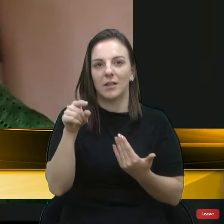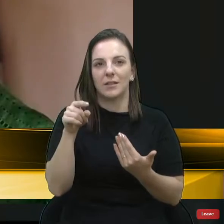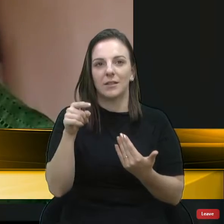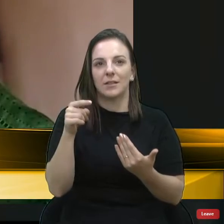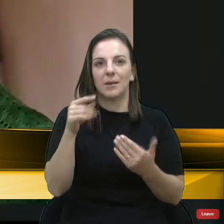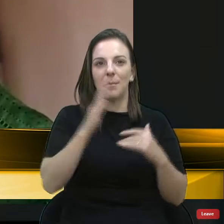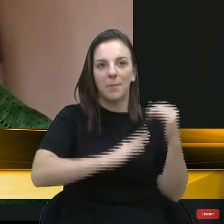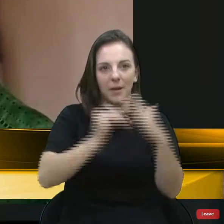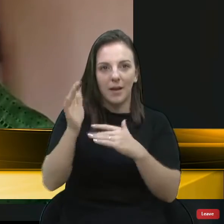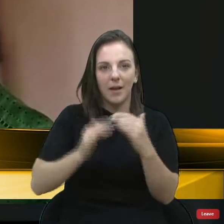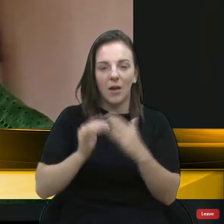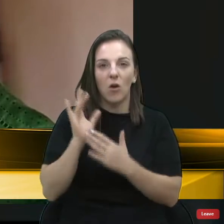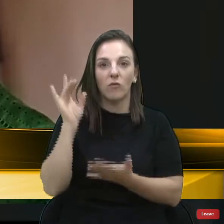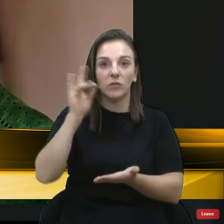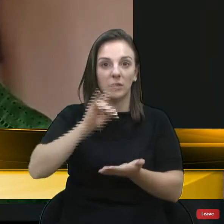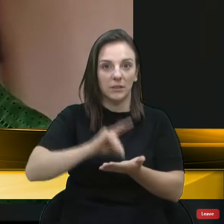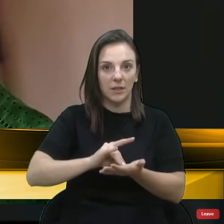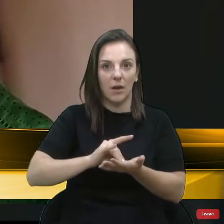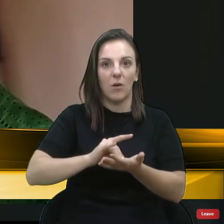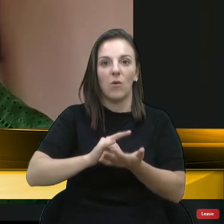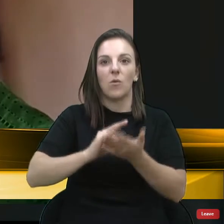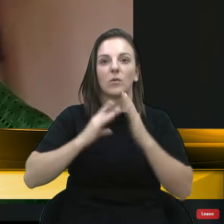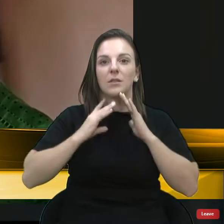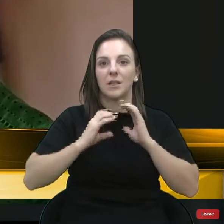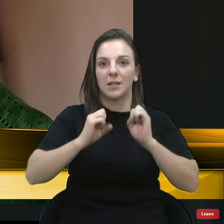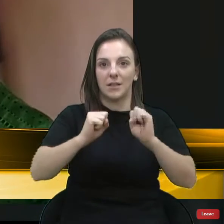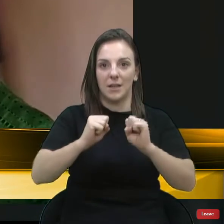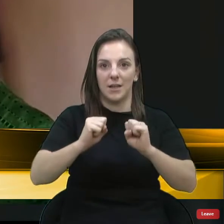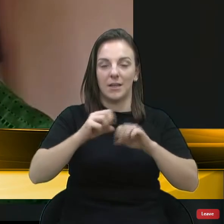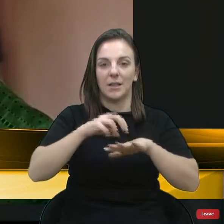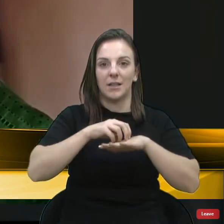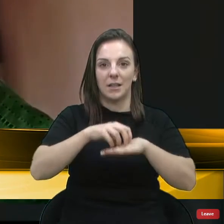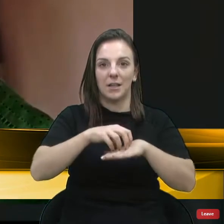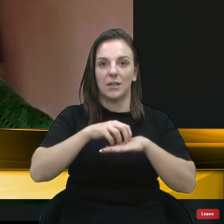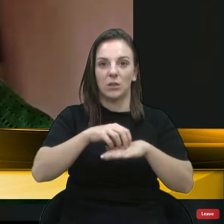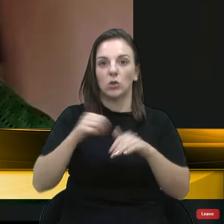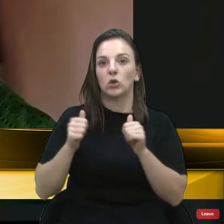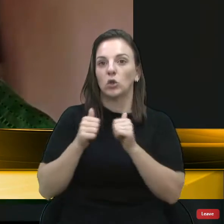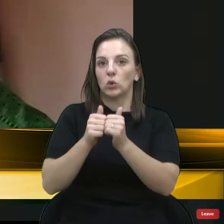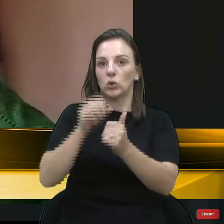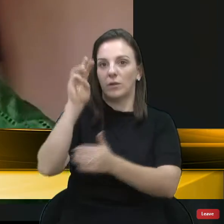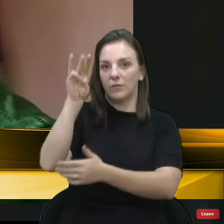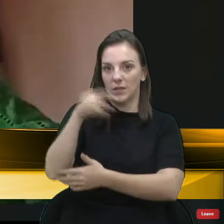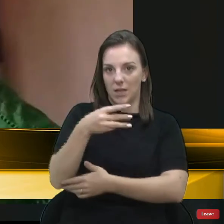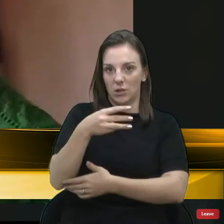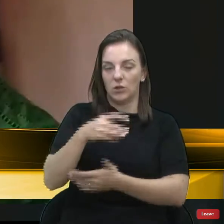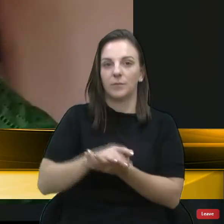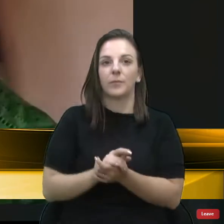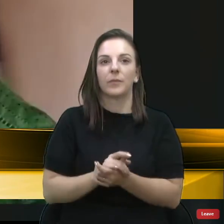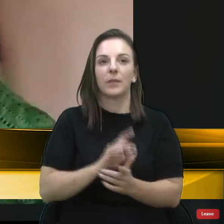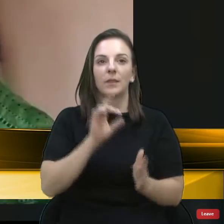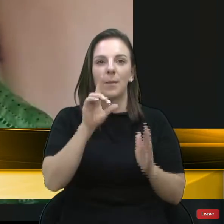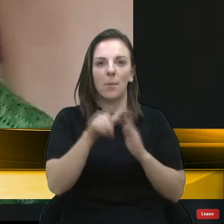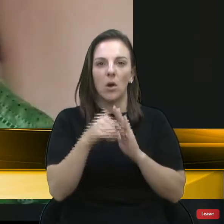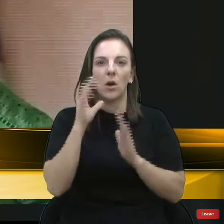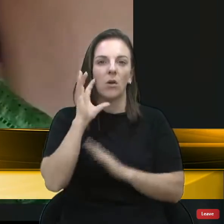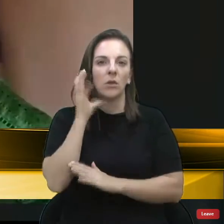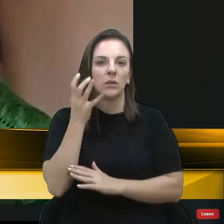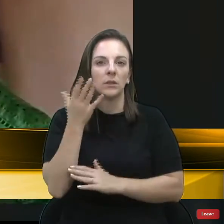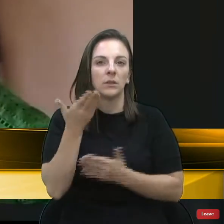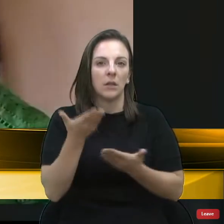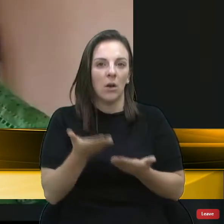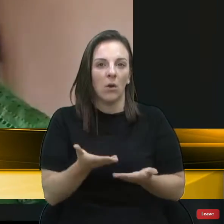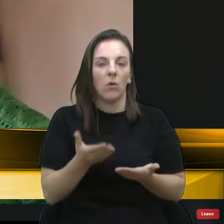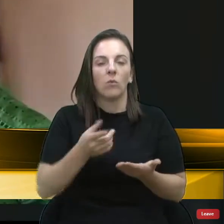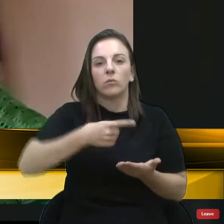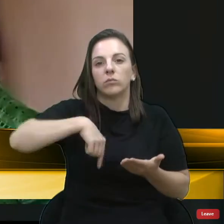pela Secretaria de Trânsito em parceria com a Visat. E além disso, né, após essa situação, a gente acabou criando